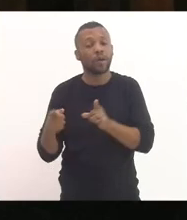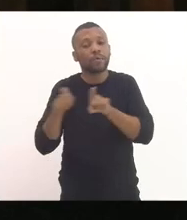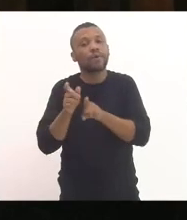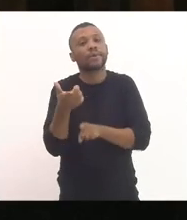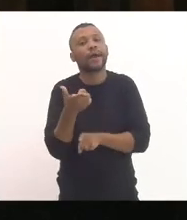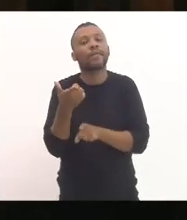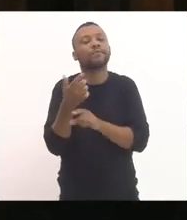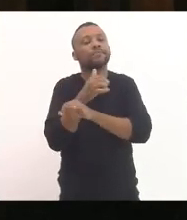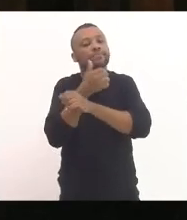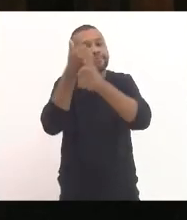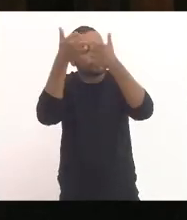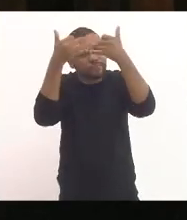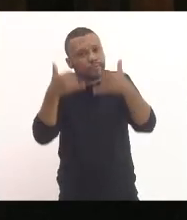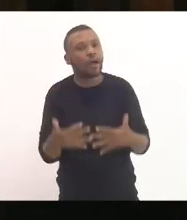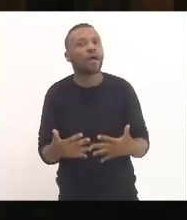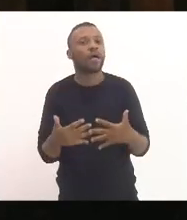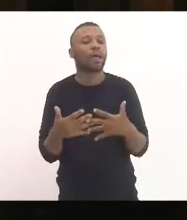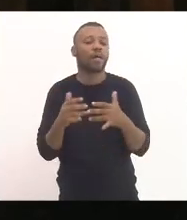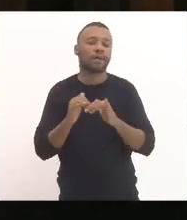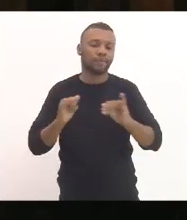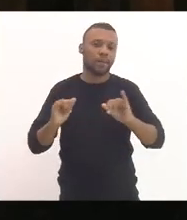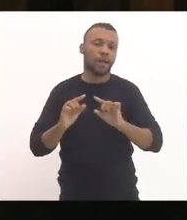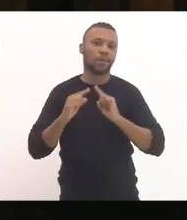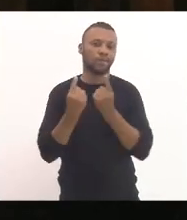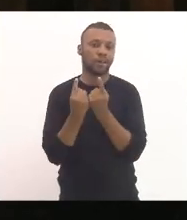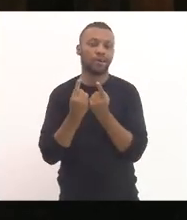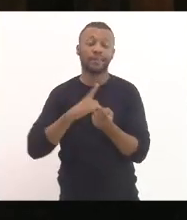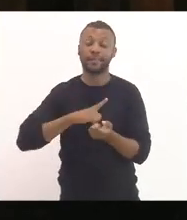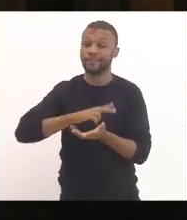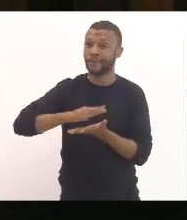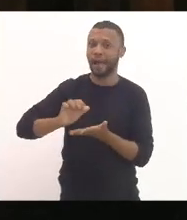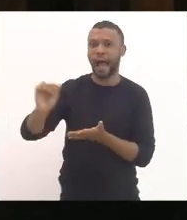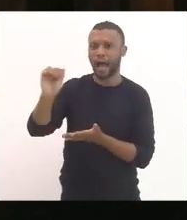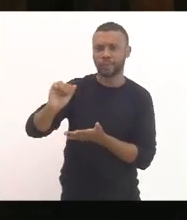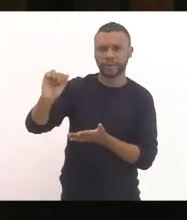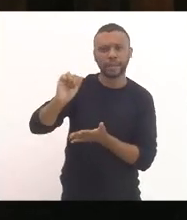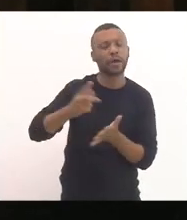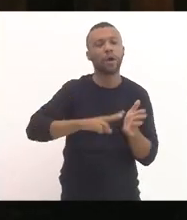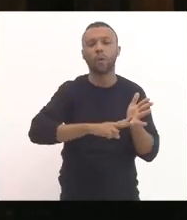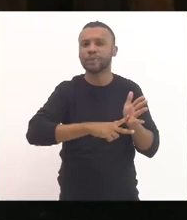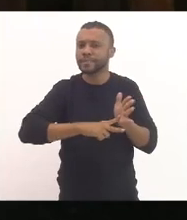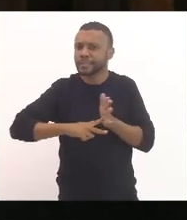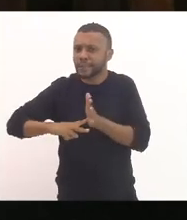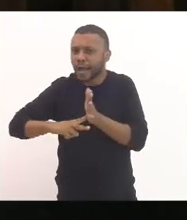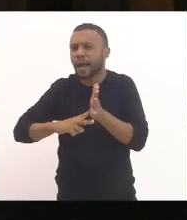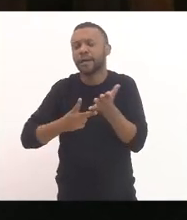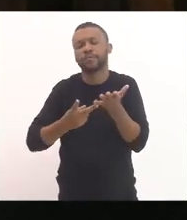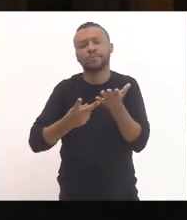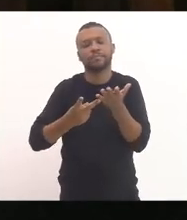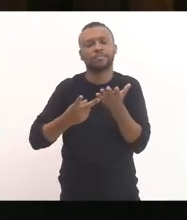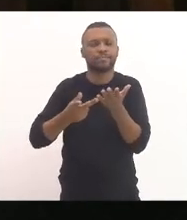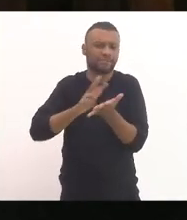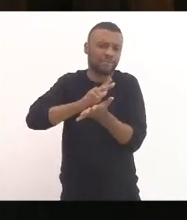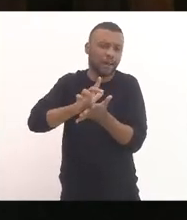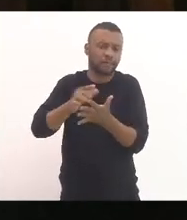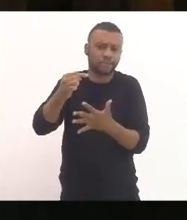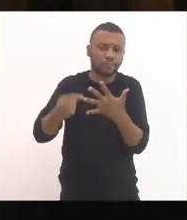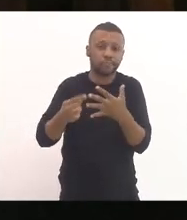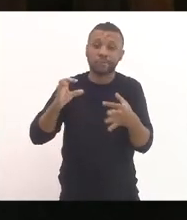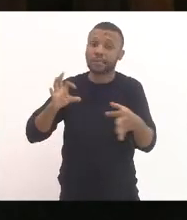aqui também ressaltar a reunião feita pela perde compoll Apolo sindelpol sindepperj EA dipol